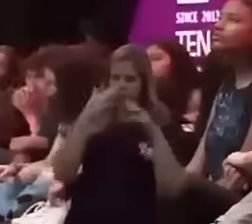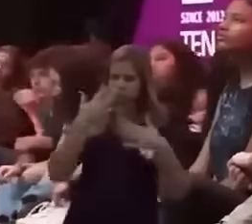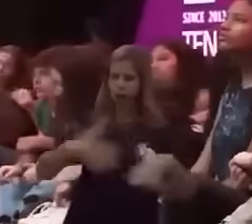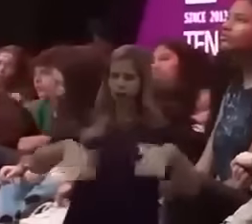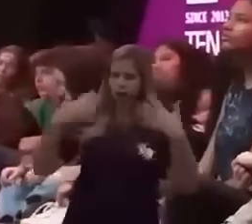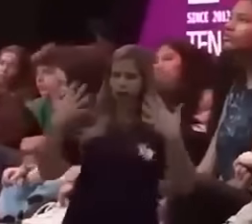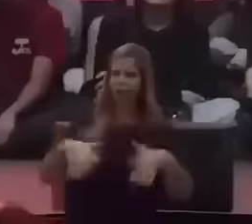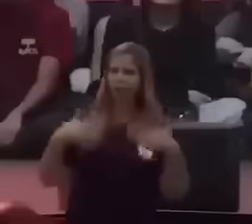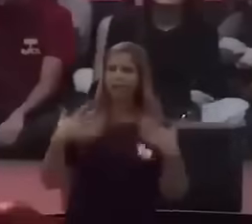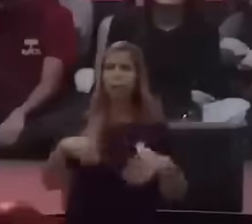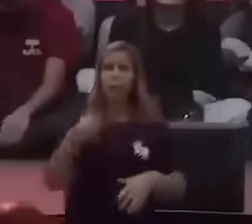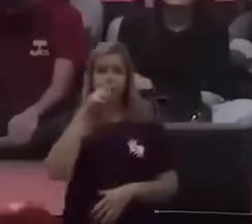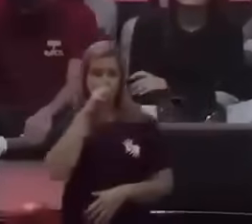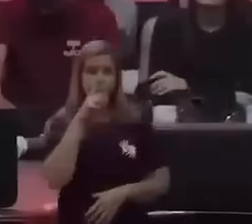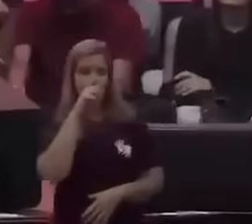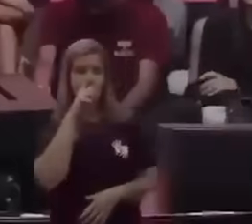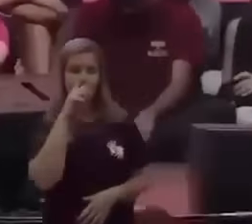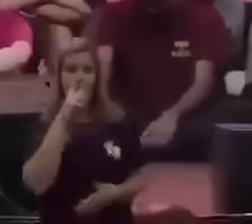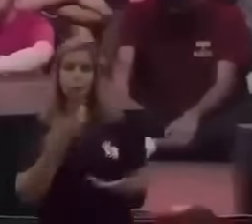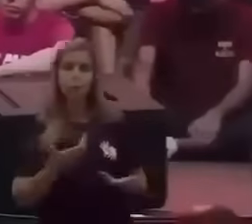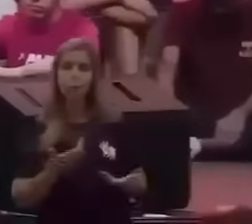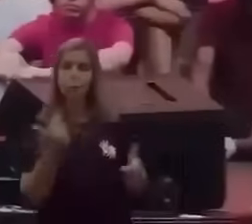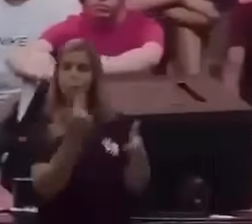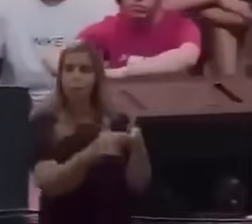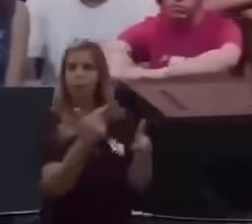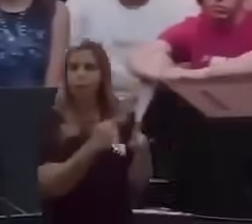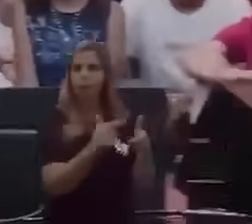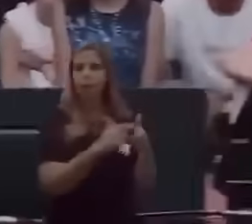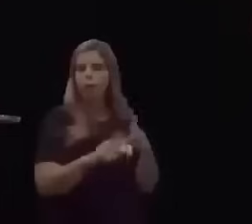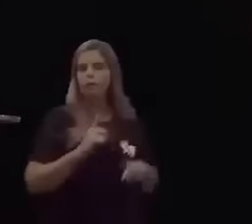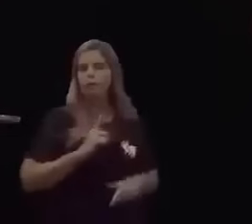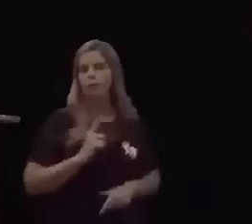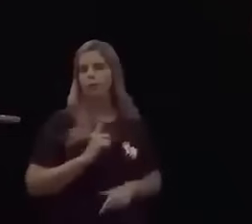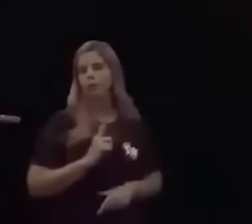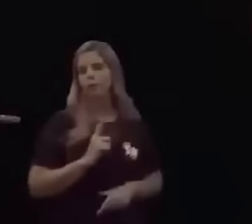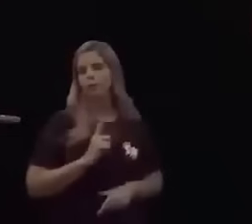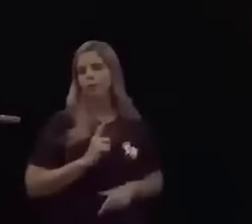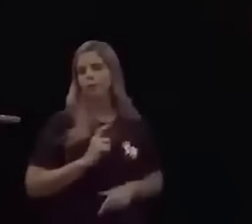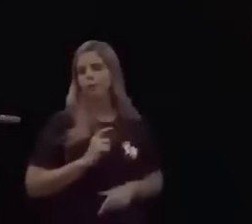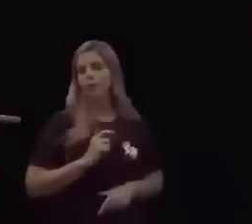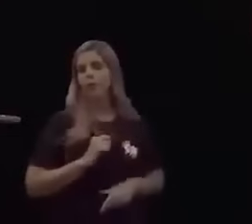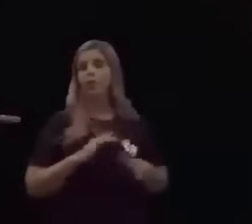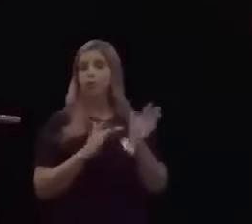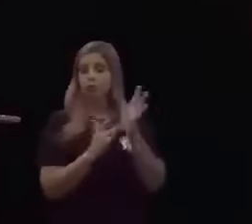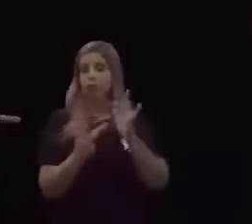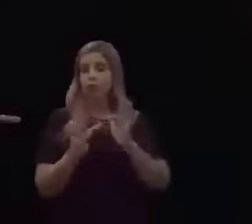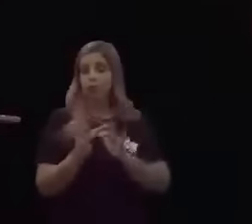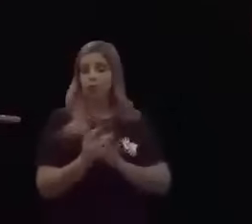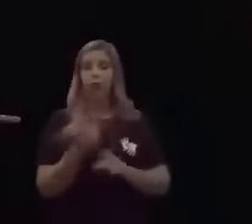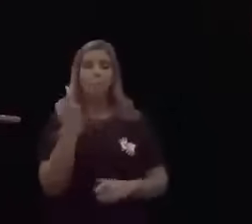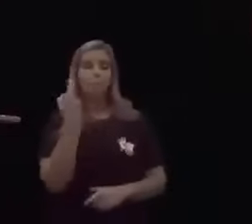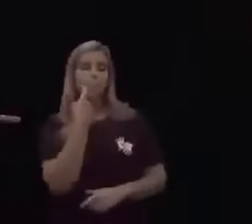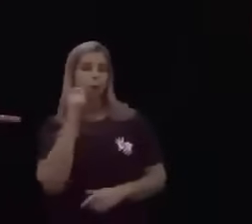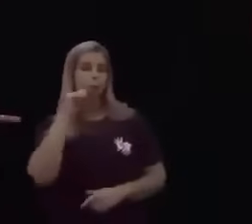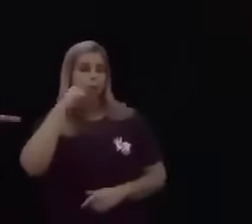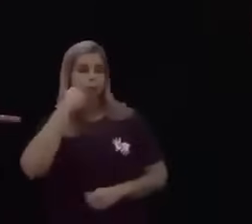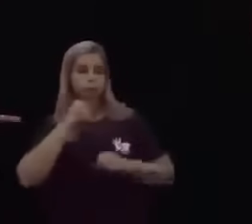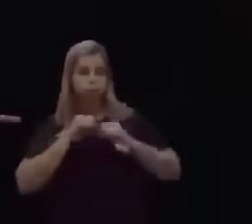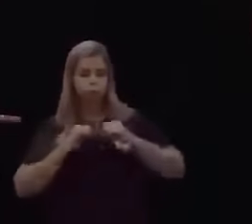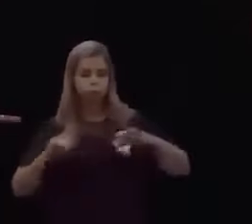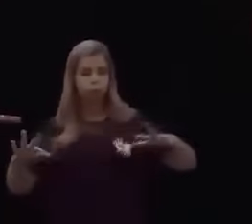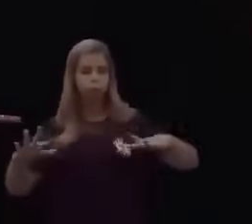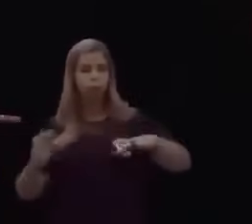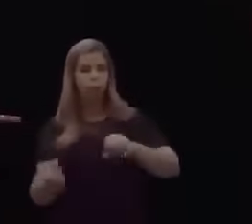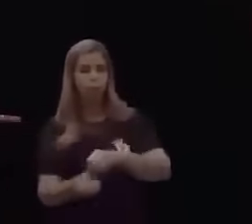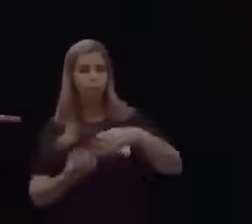um perigo, o mesmo problema que estava lá em João 6, que quando ele multiplicou pães e peixes, a multidão queria fazer dele um